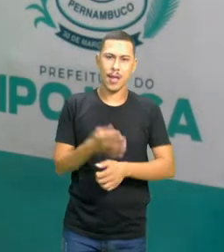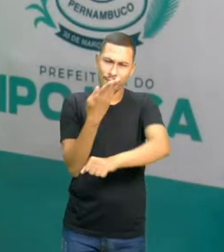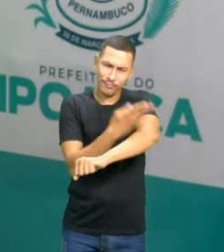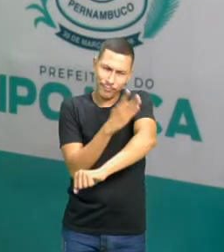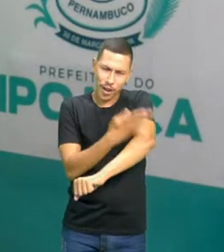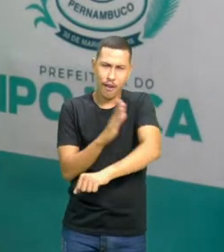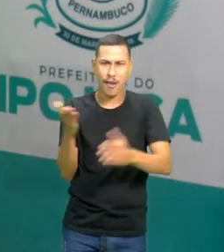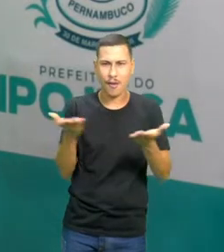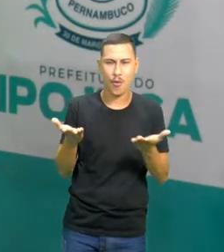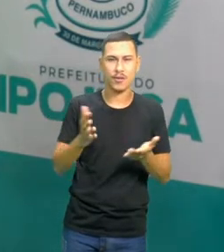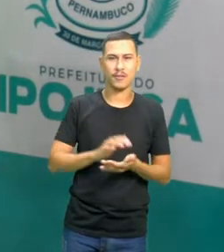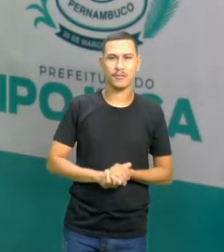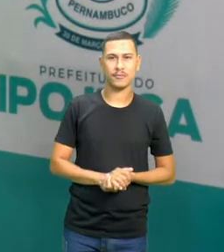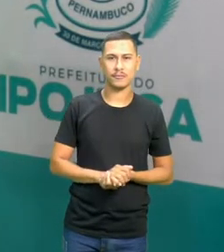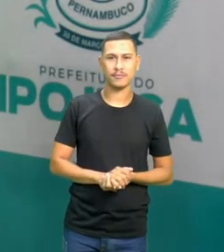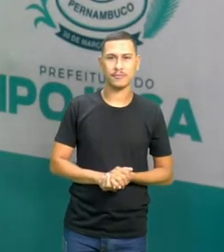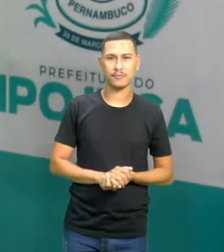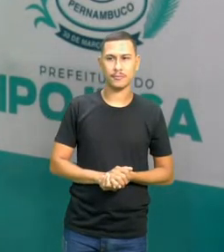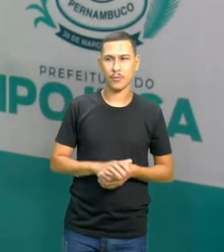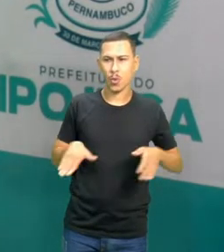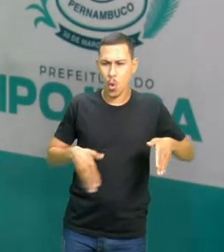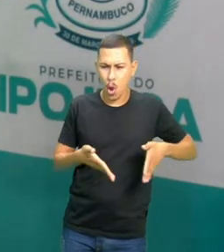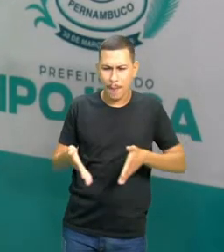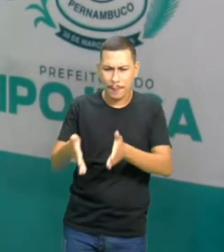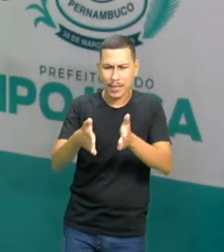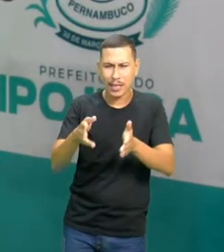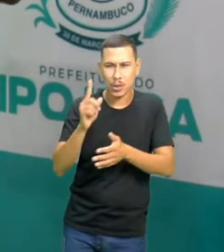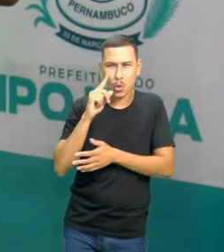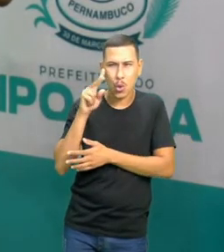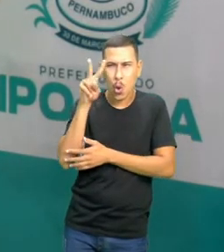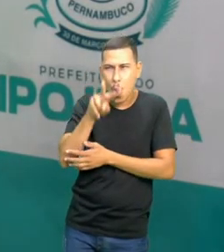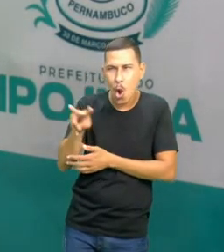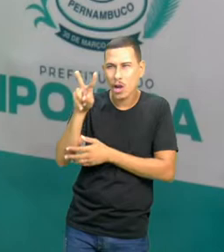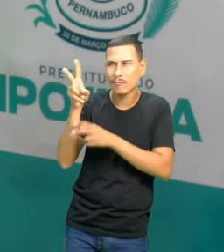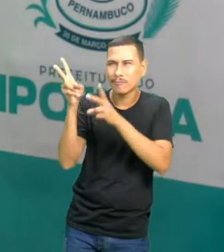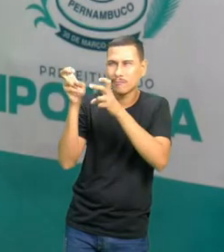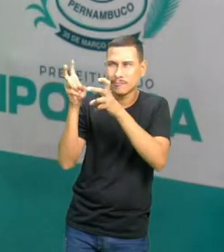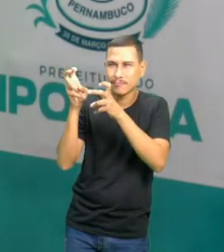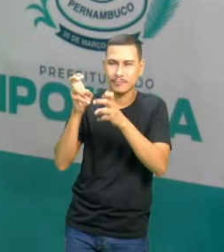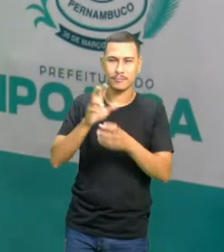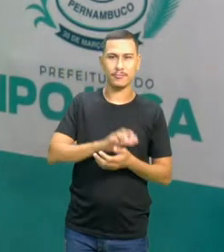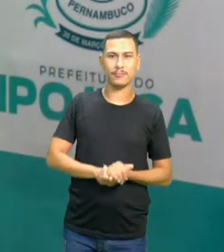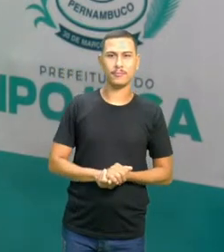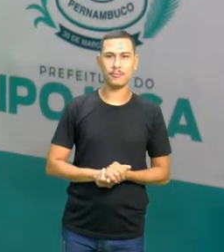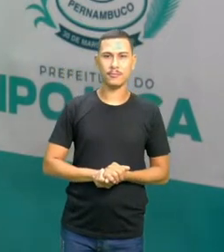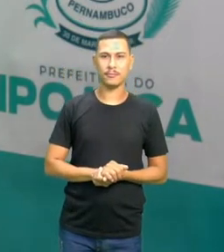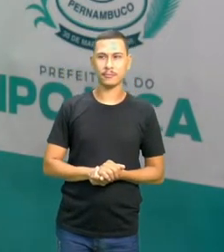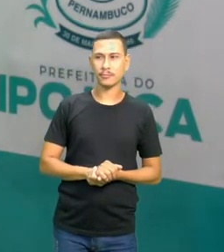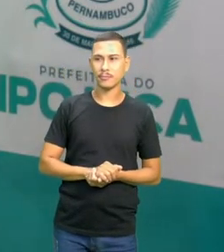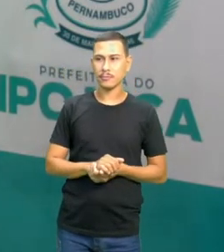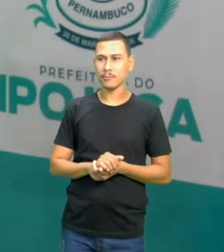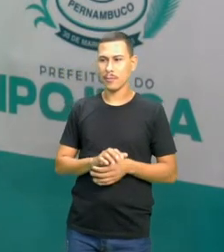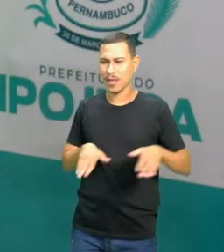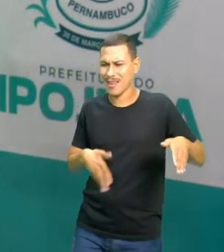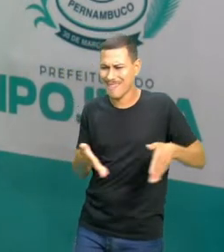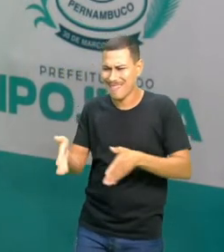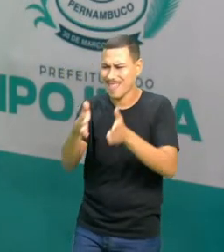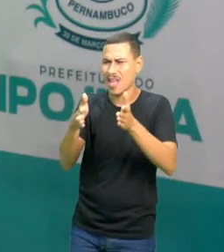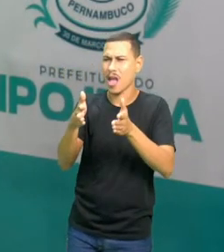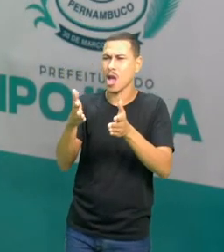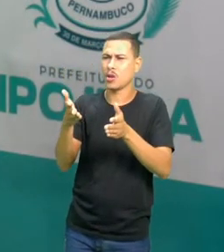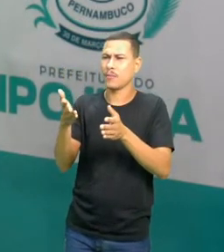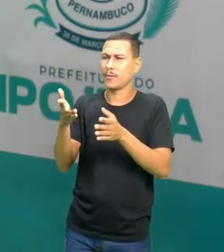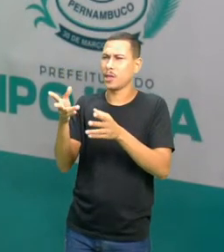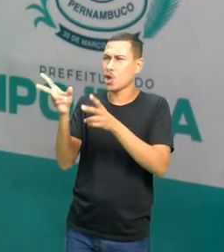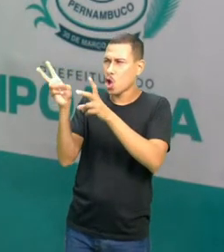Treinando, temos aqui um caminho. A seguinte situação, siga por este caminho, desenhe e